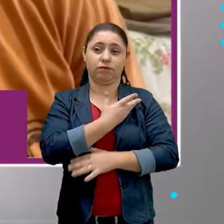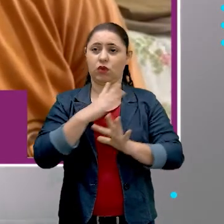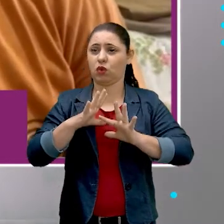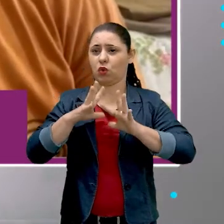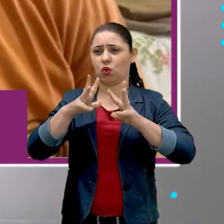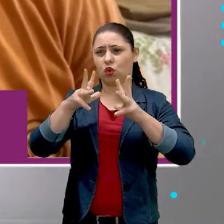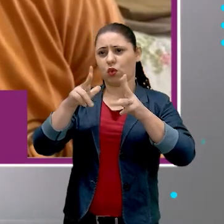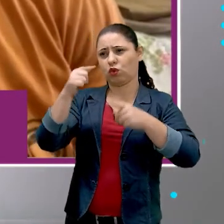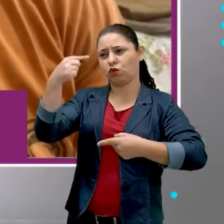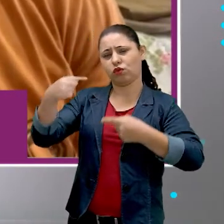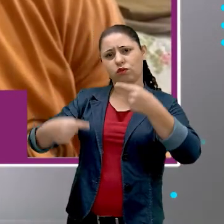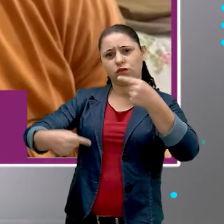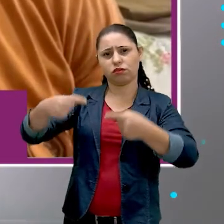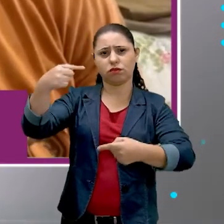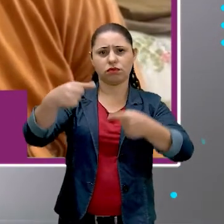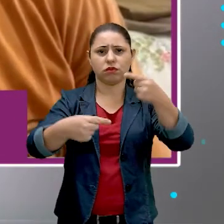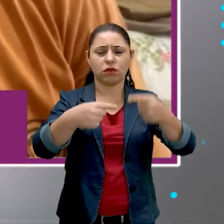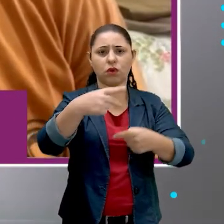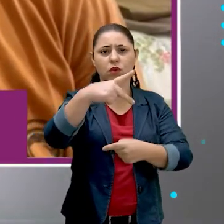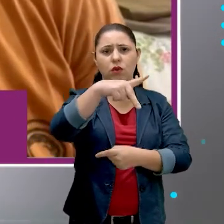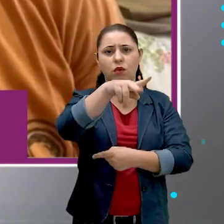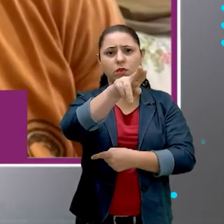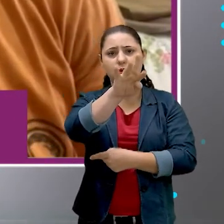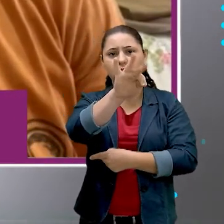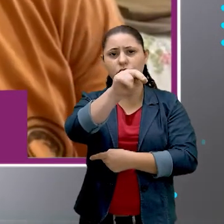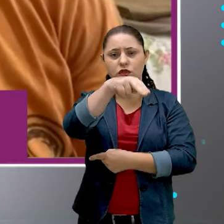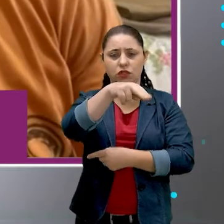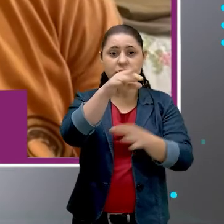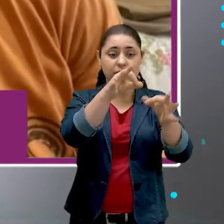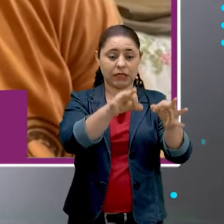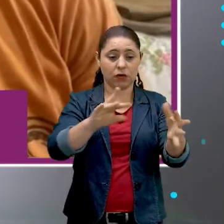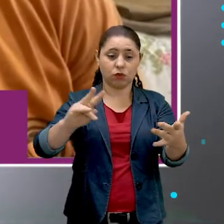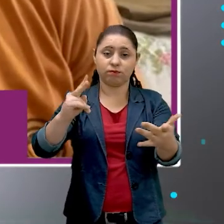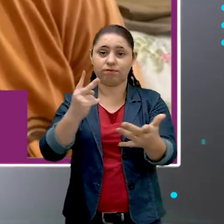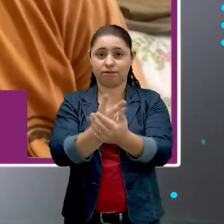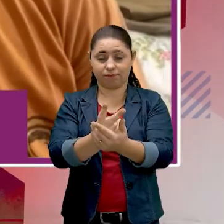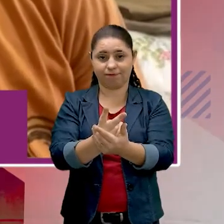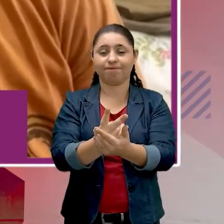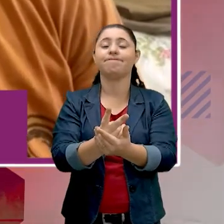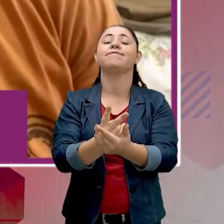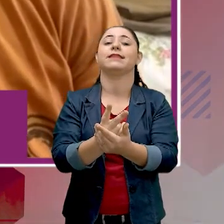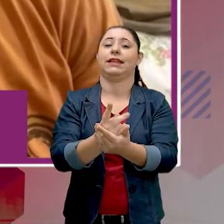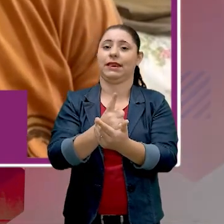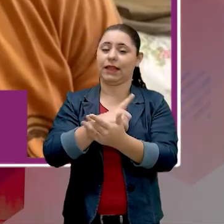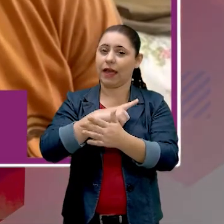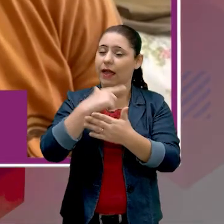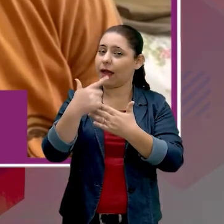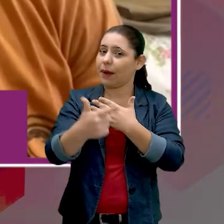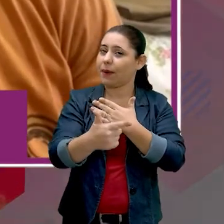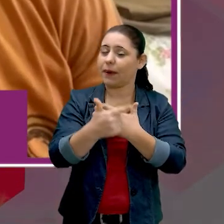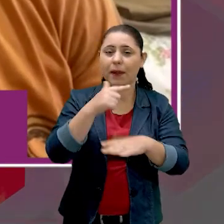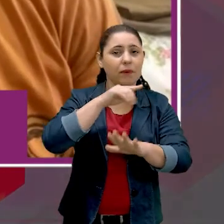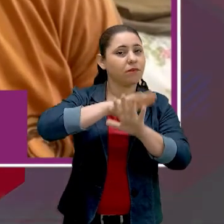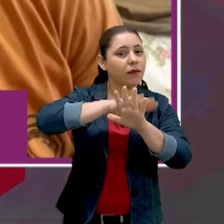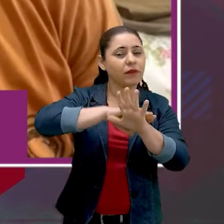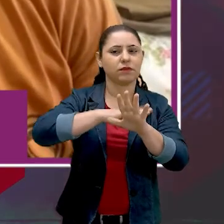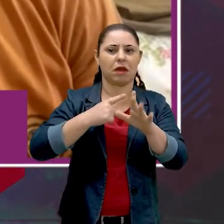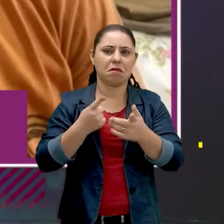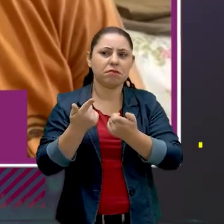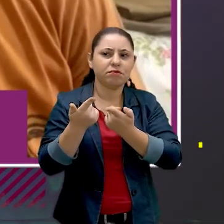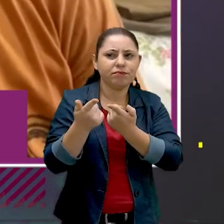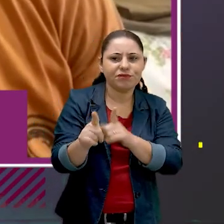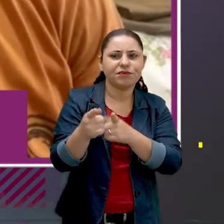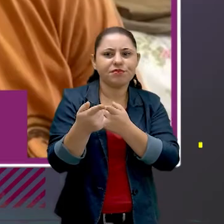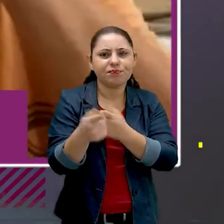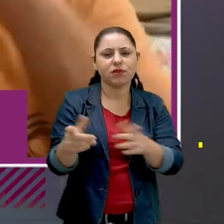estão discutindo se o Putin está certo ou está errado, né? A gente ouviu todo tipo de teoria, né? Cutucaram ali o